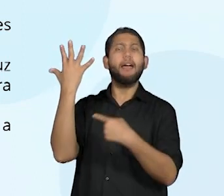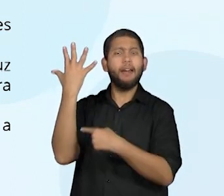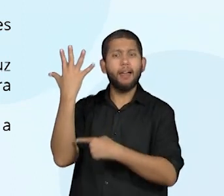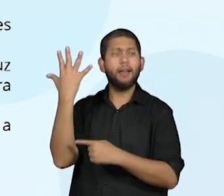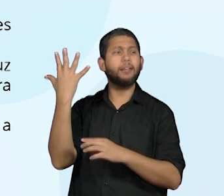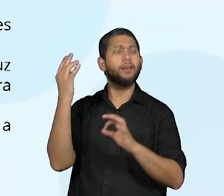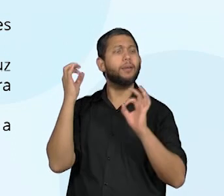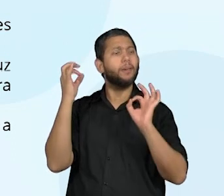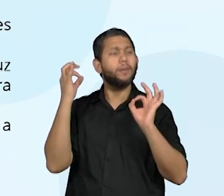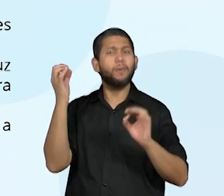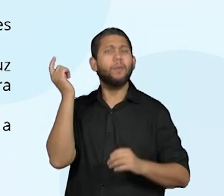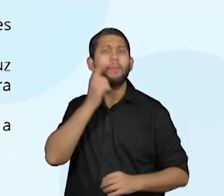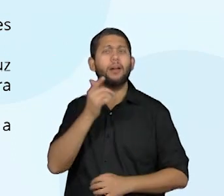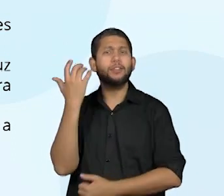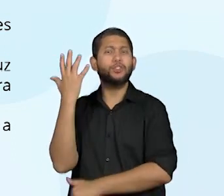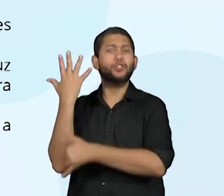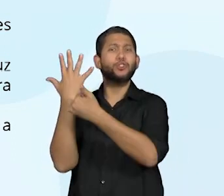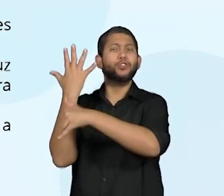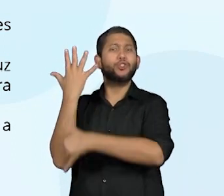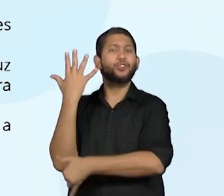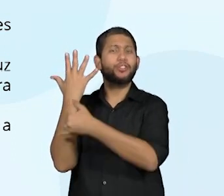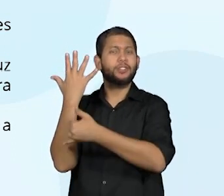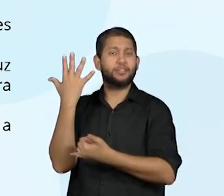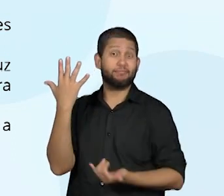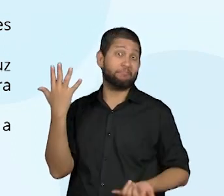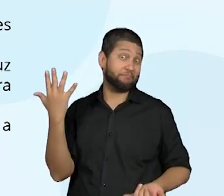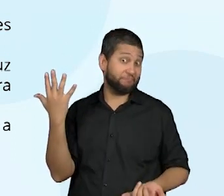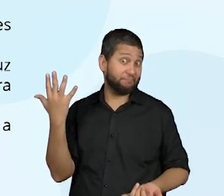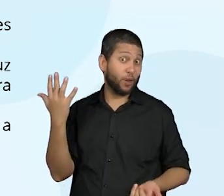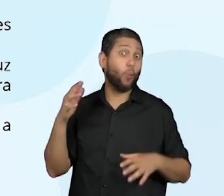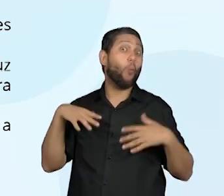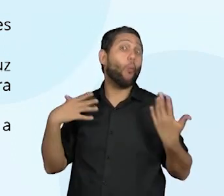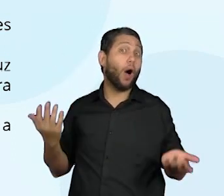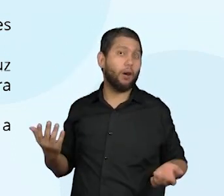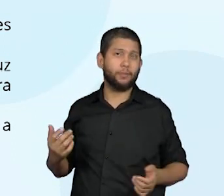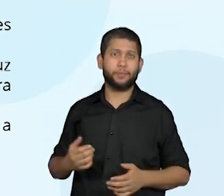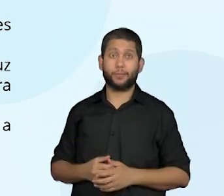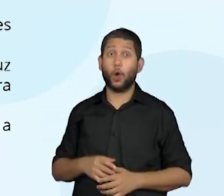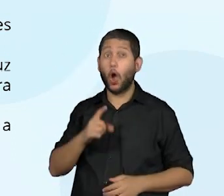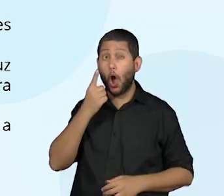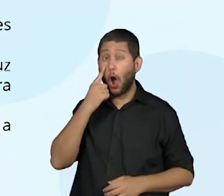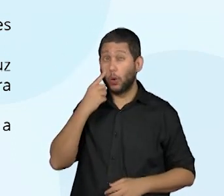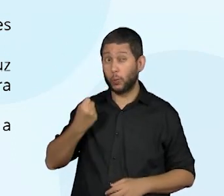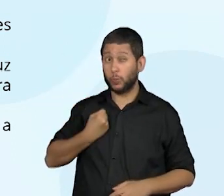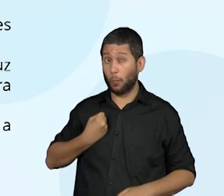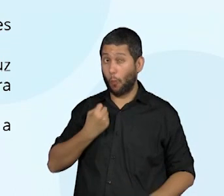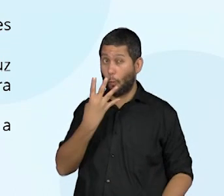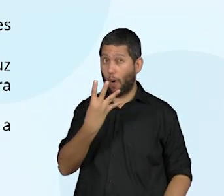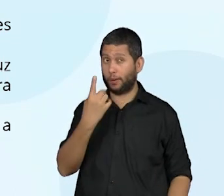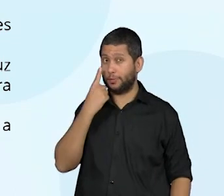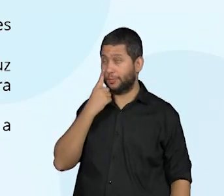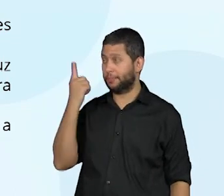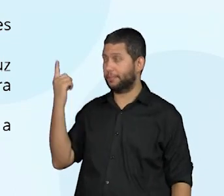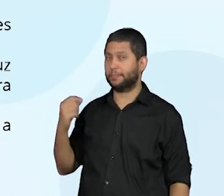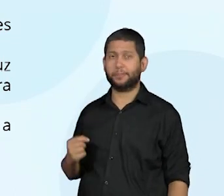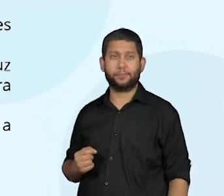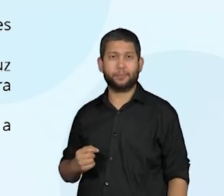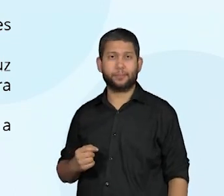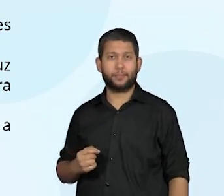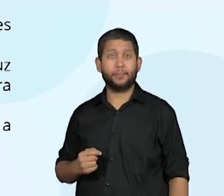para o crescimento delas? Vocês vão completar aí. Também temos a 4, olha só. Ao final